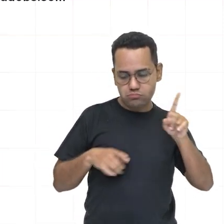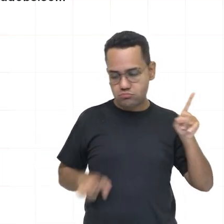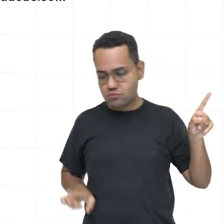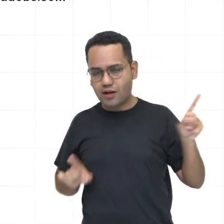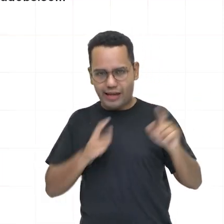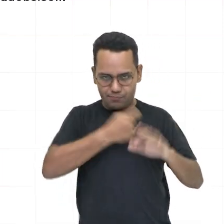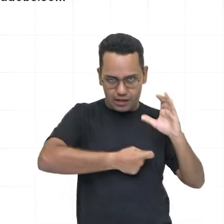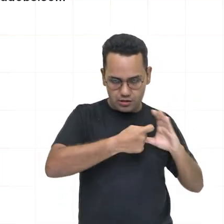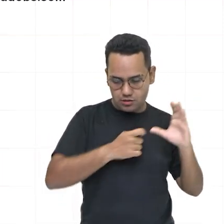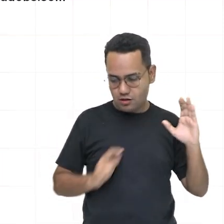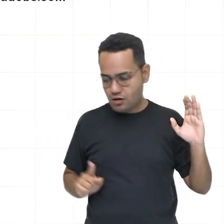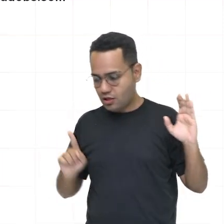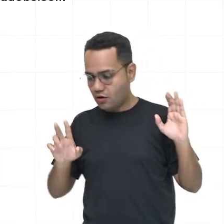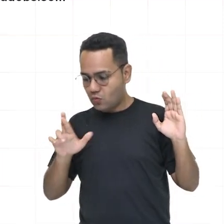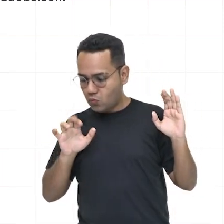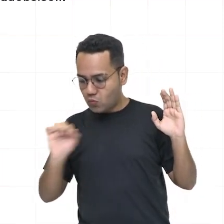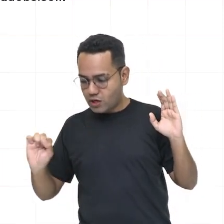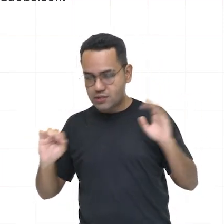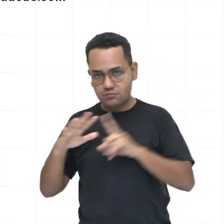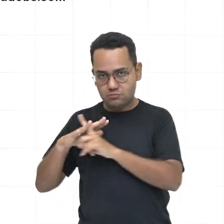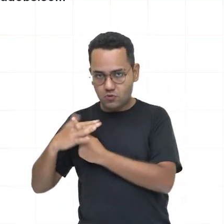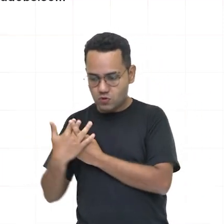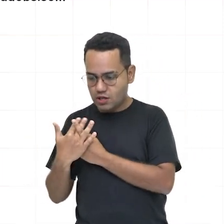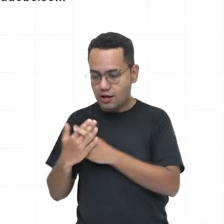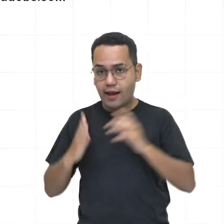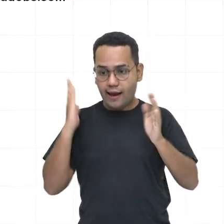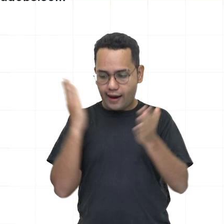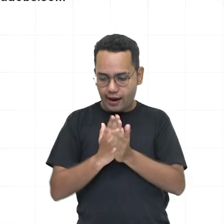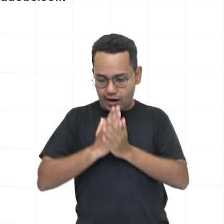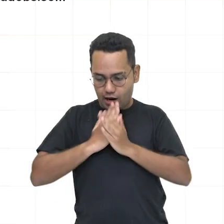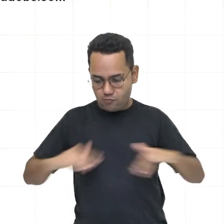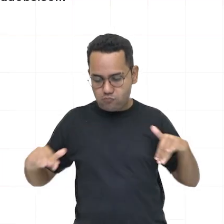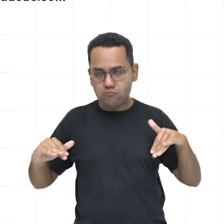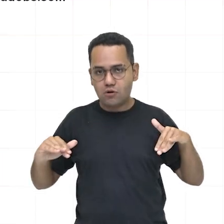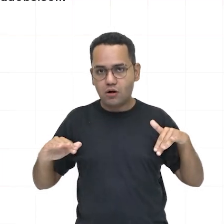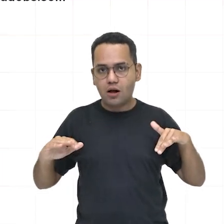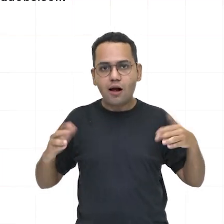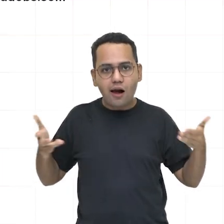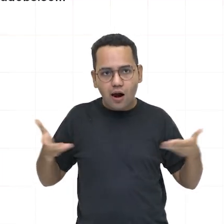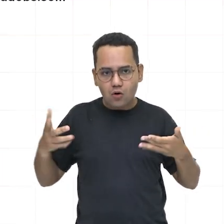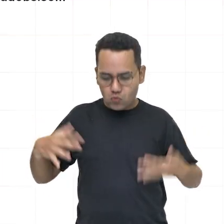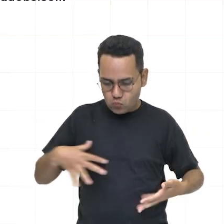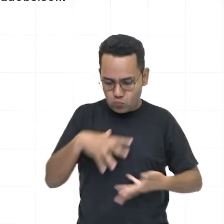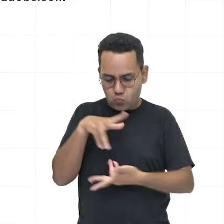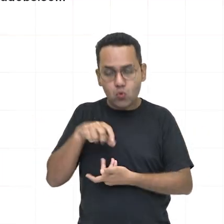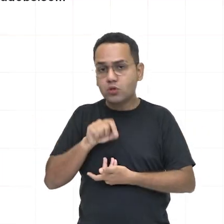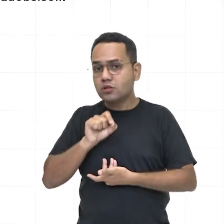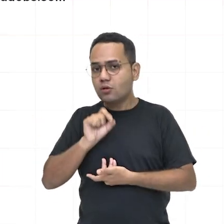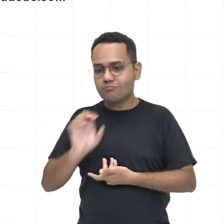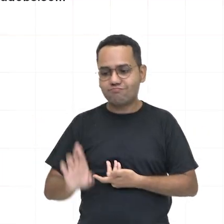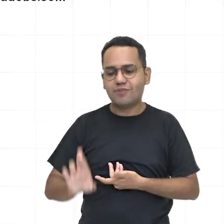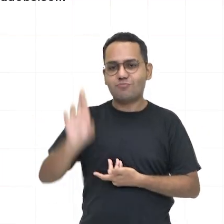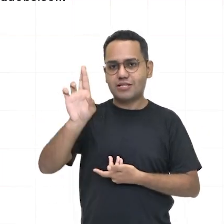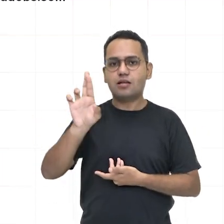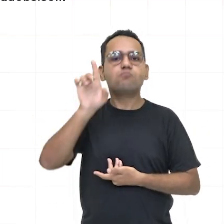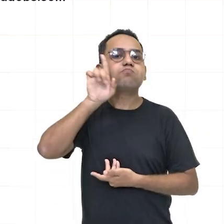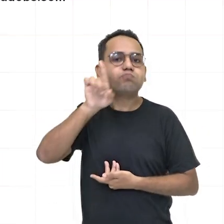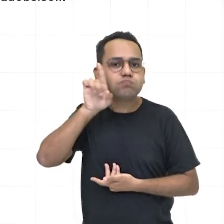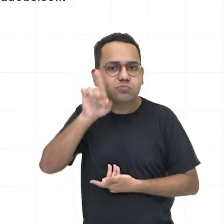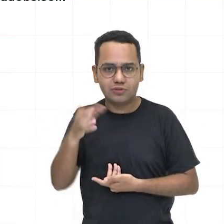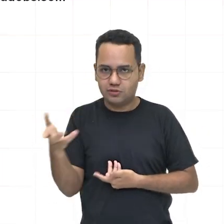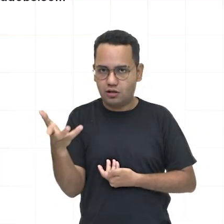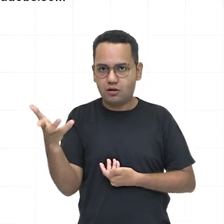do mundo globalizado, depois da Guerra Fria, os Estados Unidos se destacou, tanto militarmente